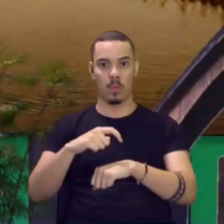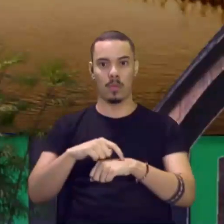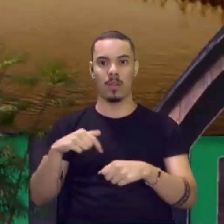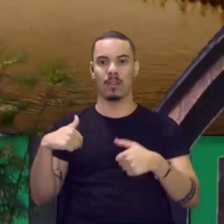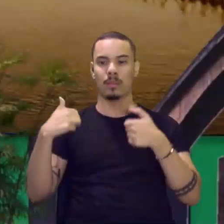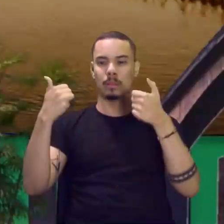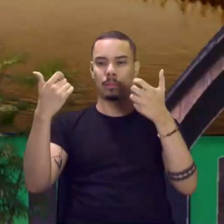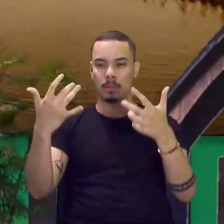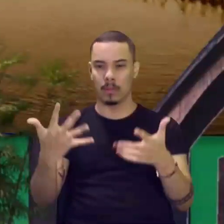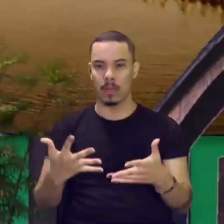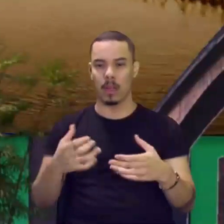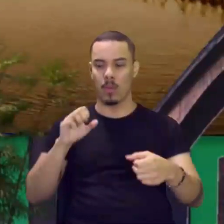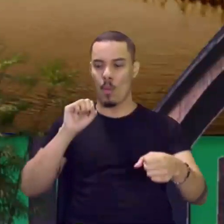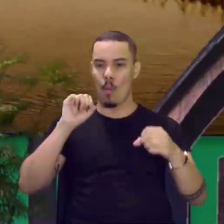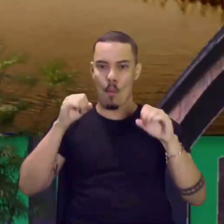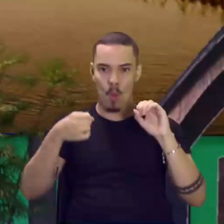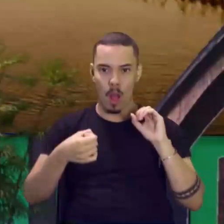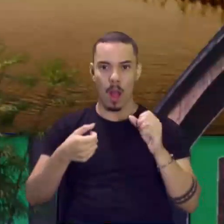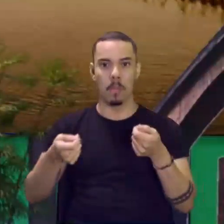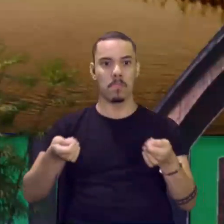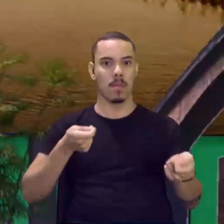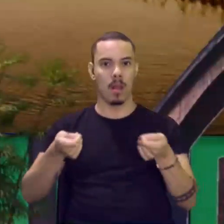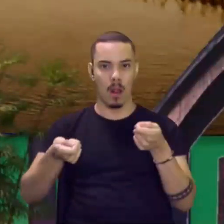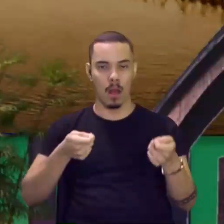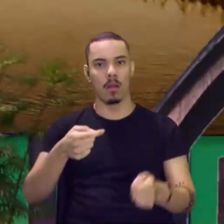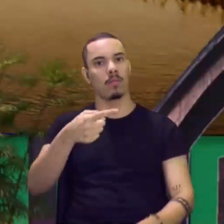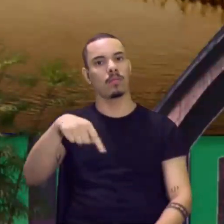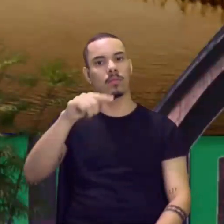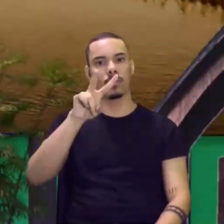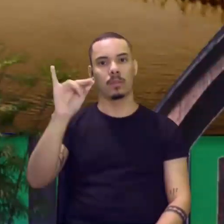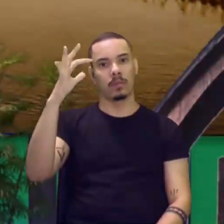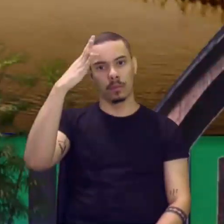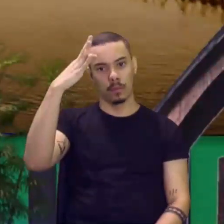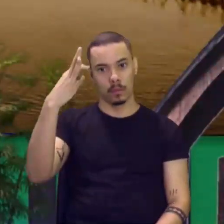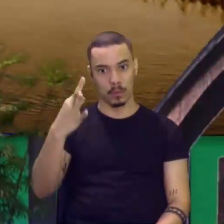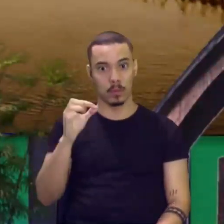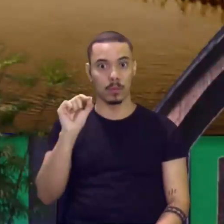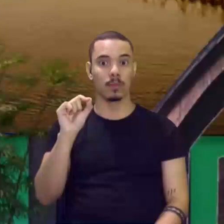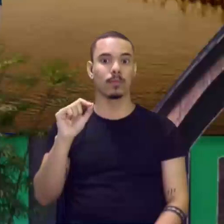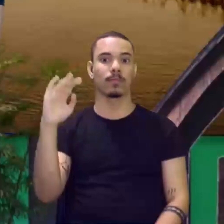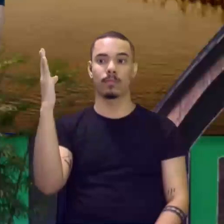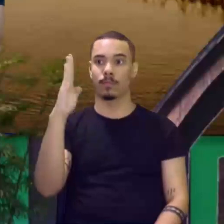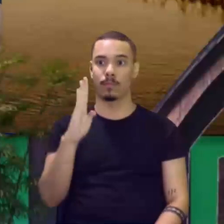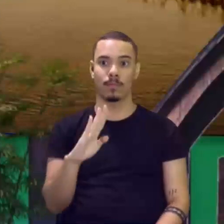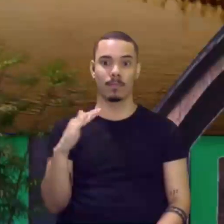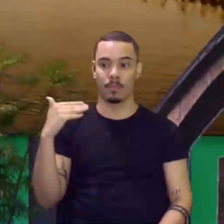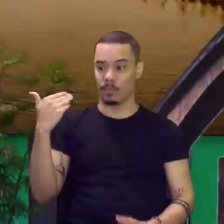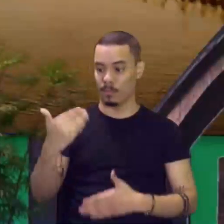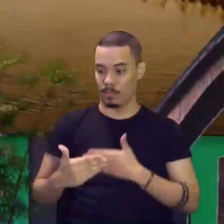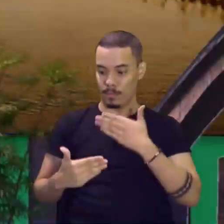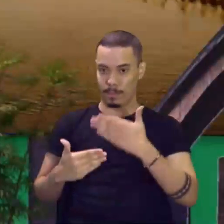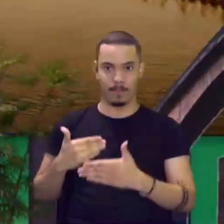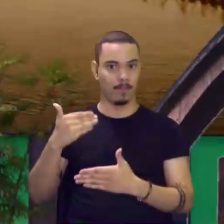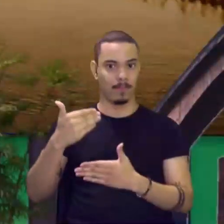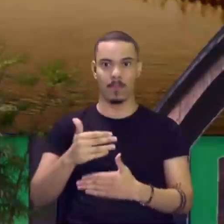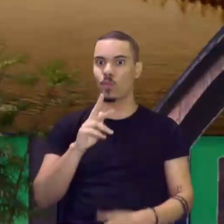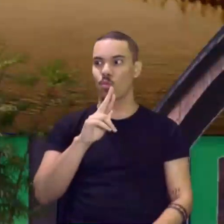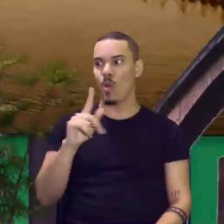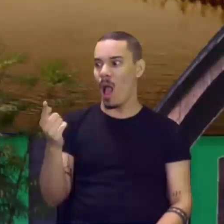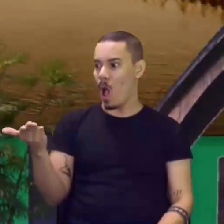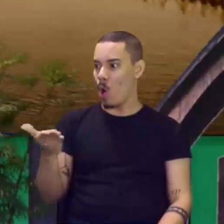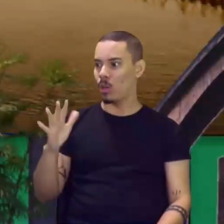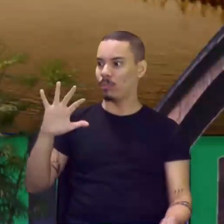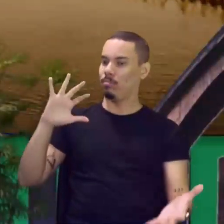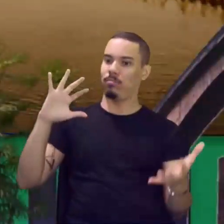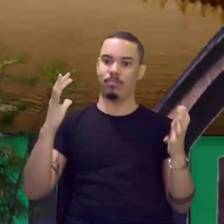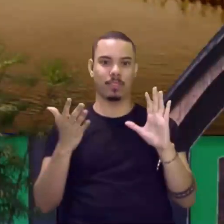trazendo aí, cana-de-açúcar, depois mineração, é para você entender que o território do Brasil foi se formando com o passar do tempo. Isso. Não foi do dia